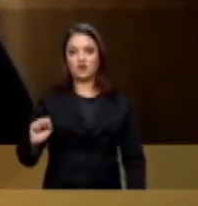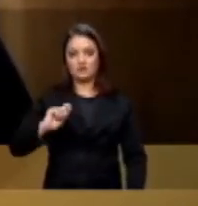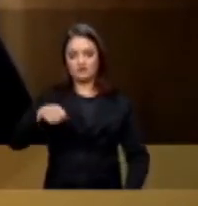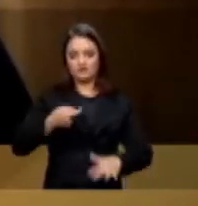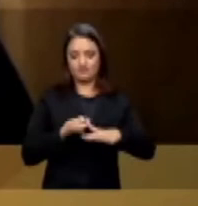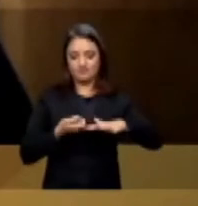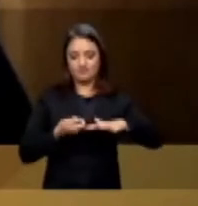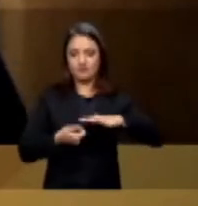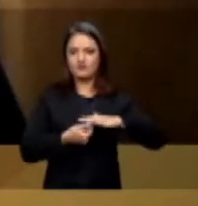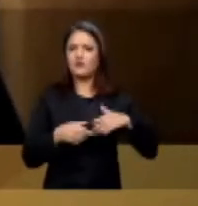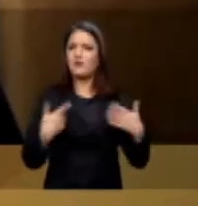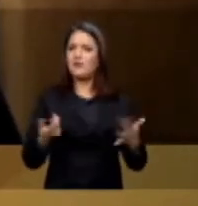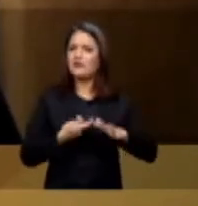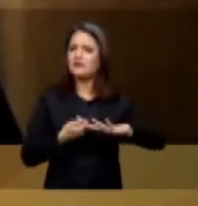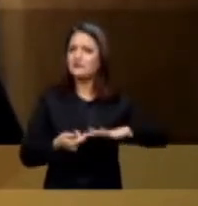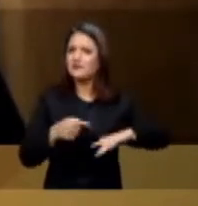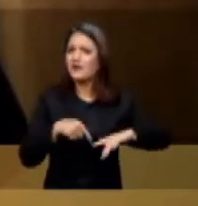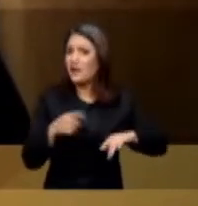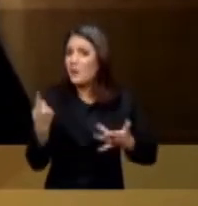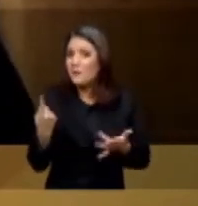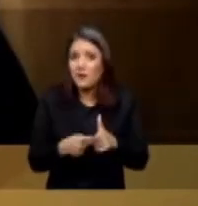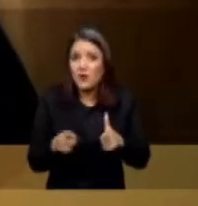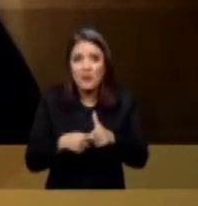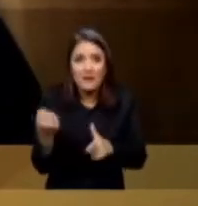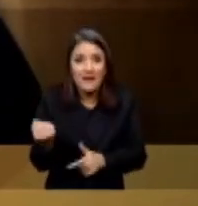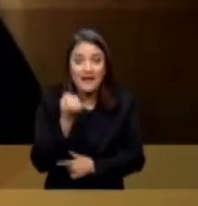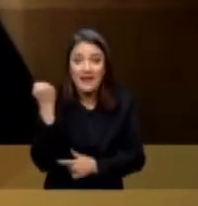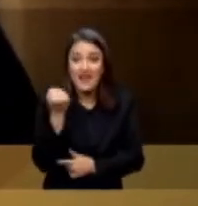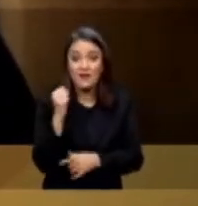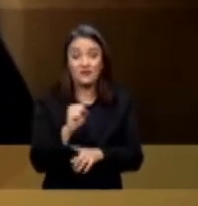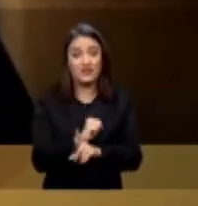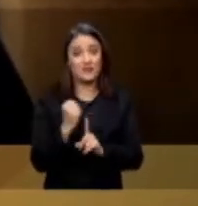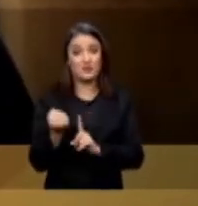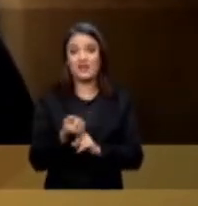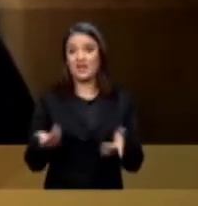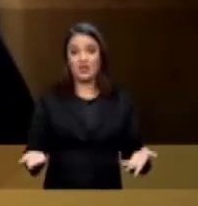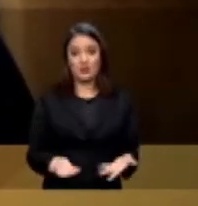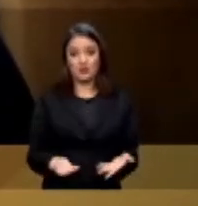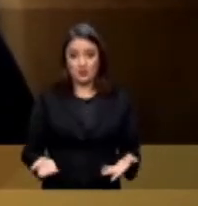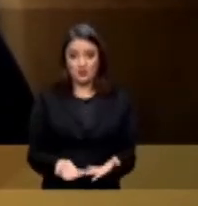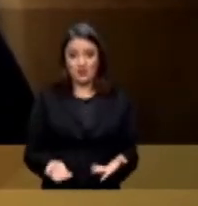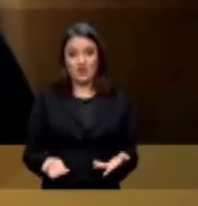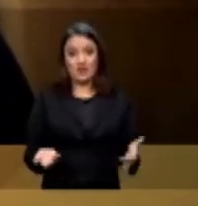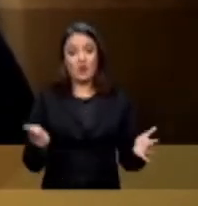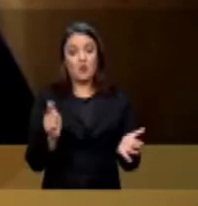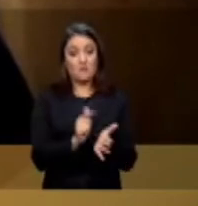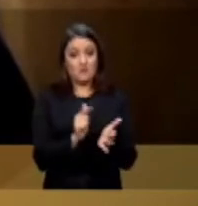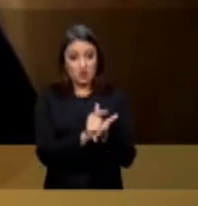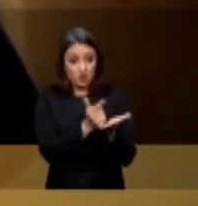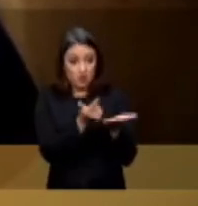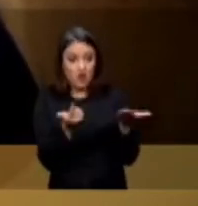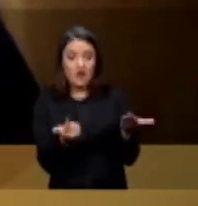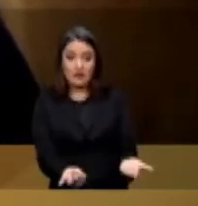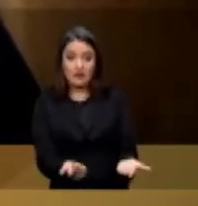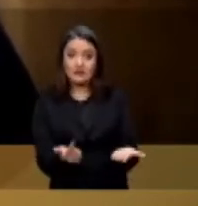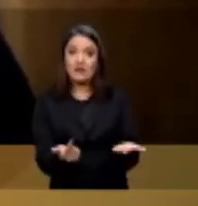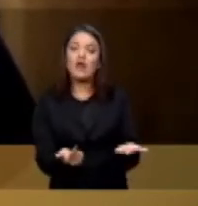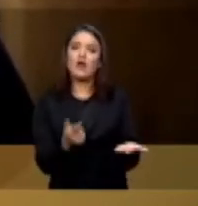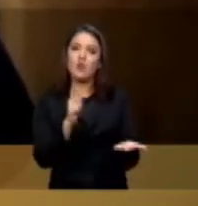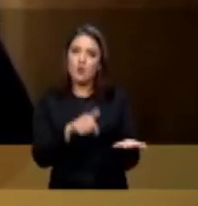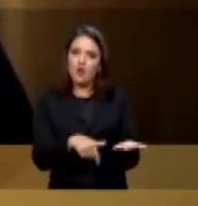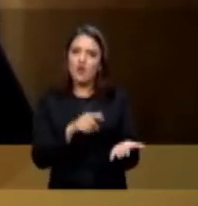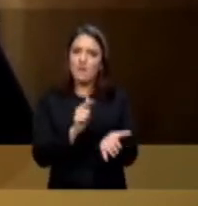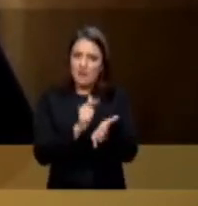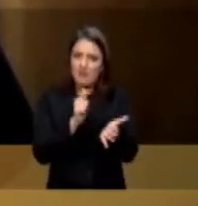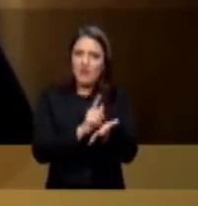grave da sociedade contemporânea. Não há dúvida que jornais escritos são figuras de máxima seriedade,